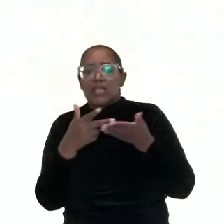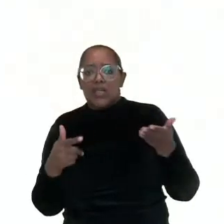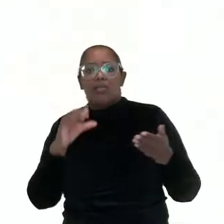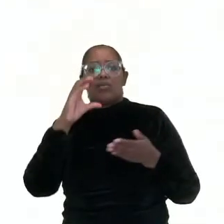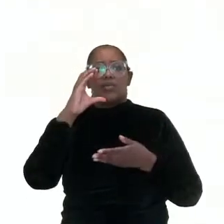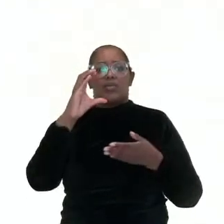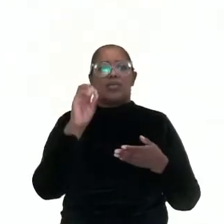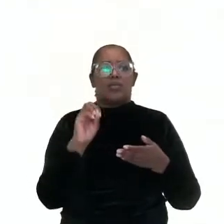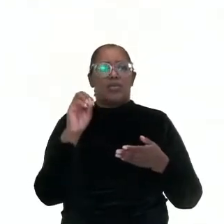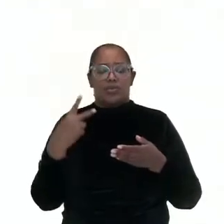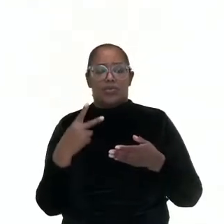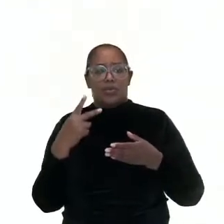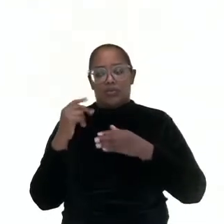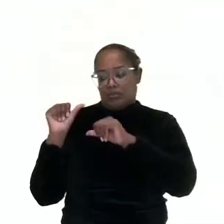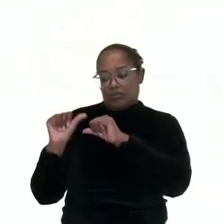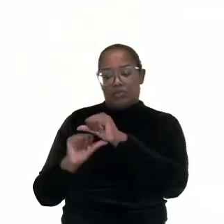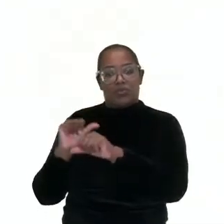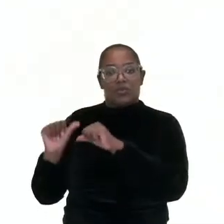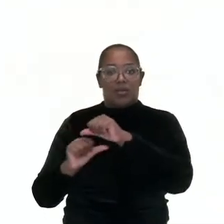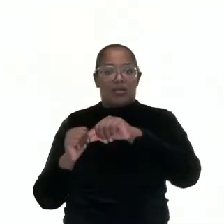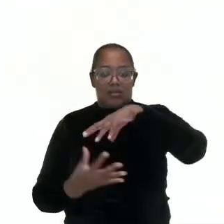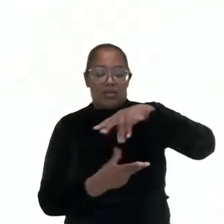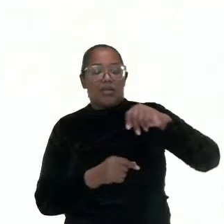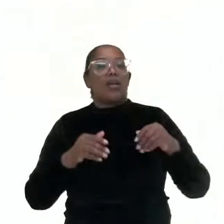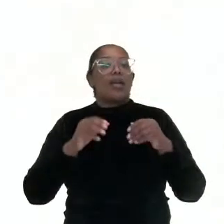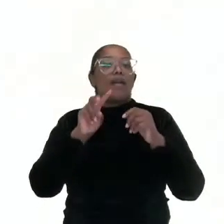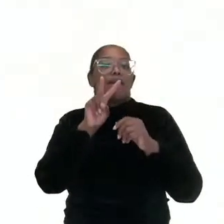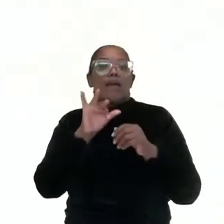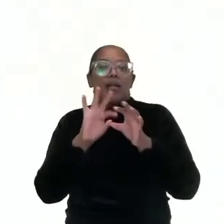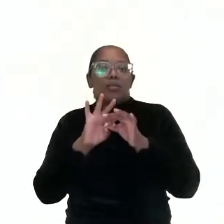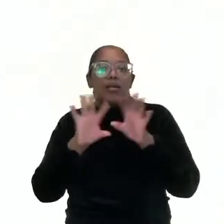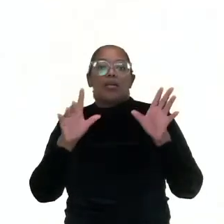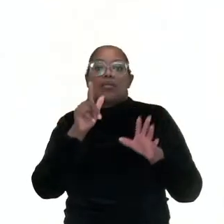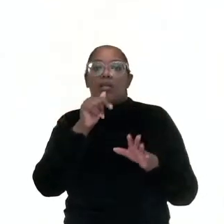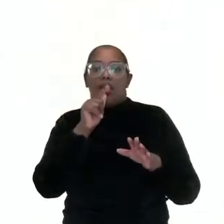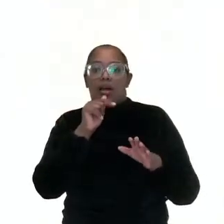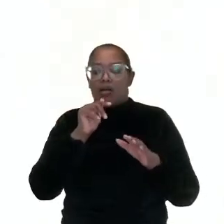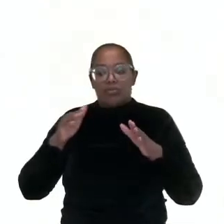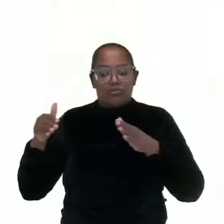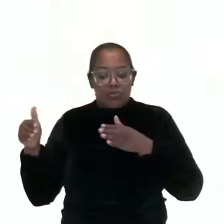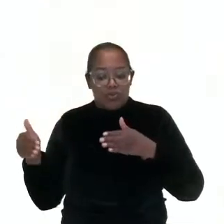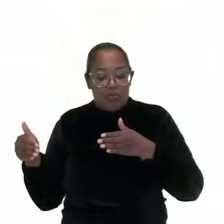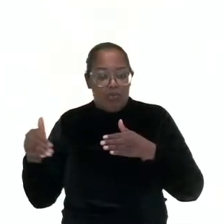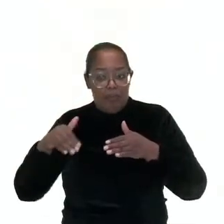na atmosfera, na sequência é absorvido pelos seres vivos e é reciclado pelas plantas.